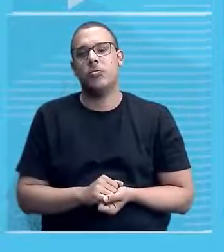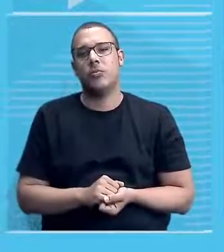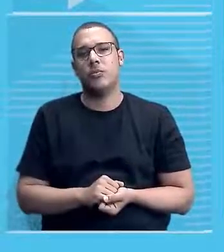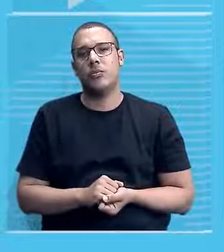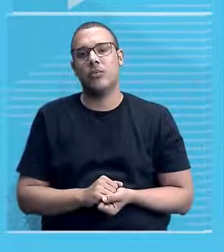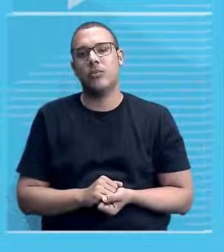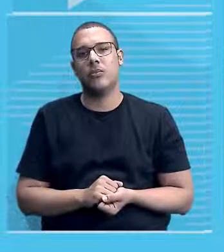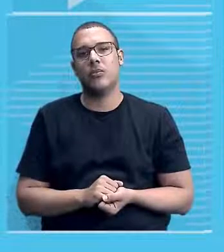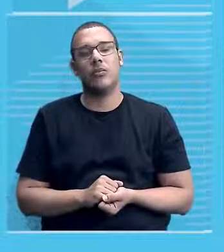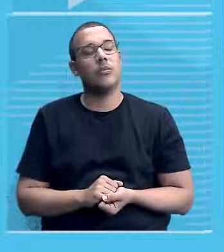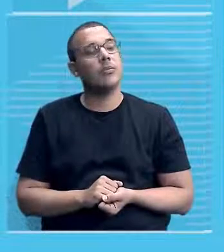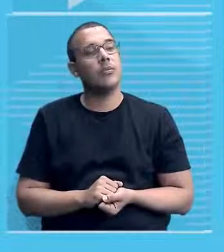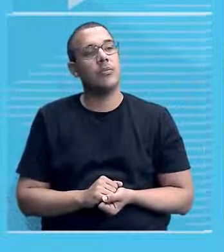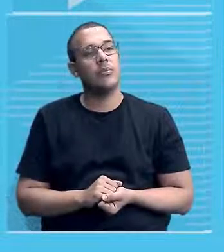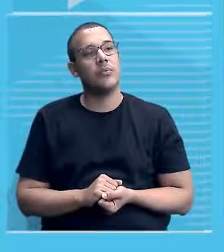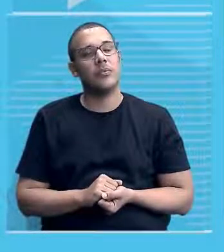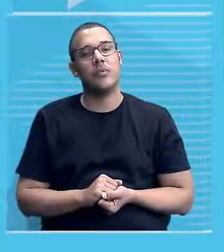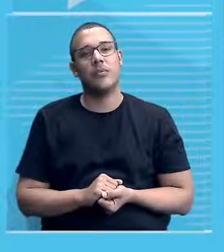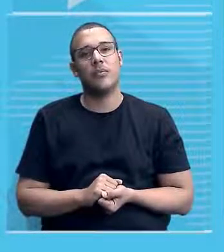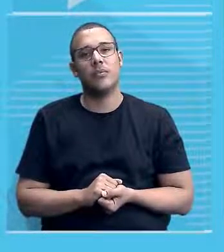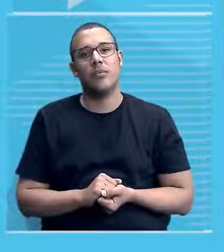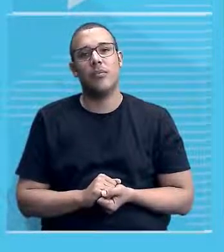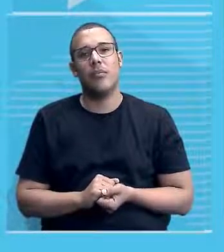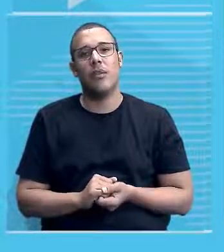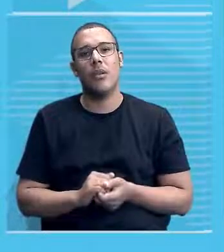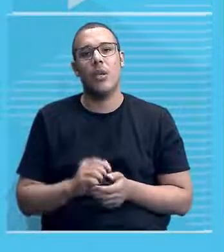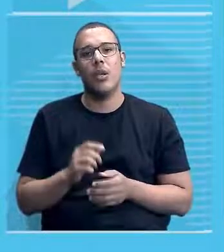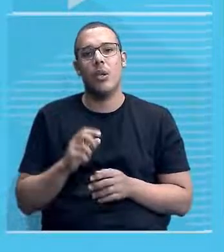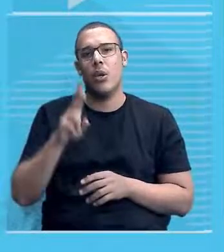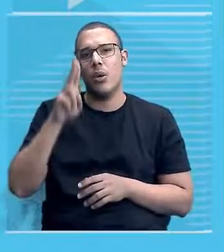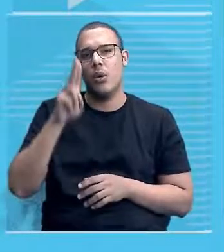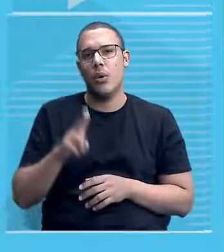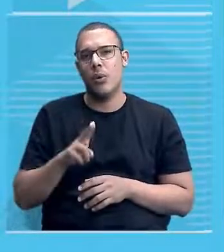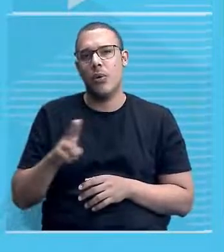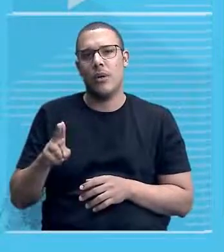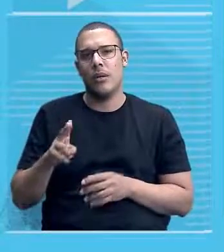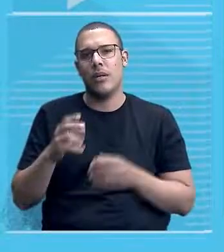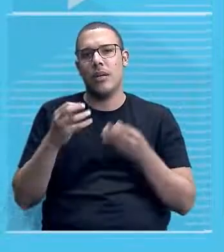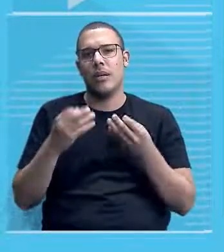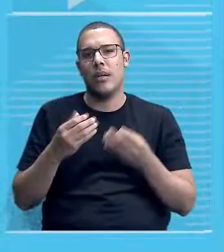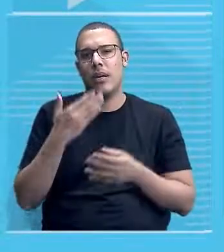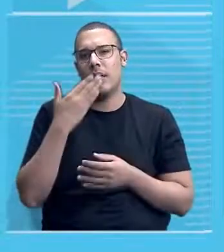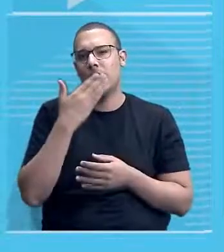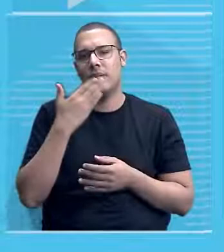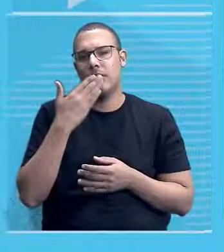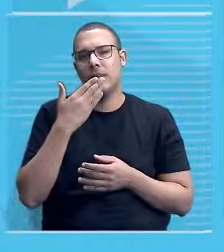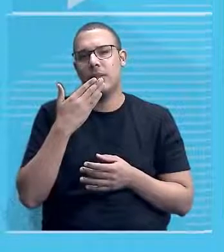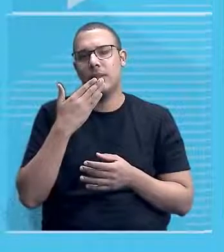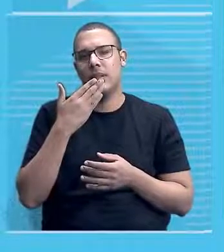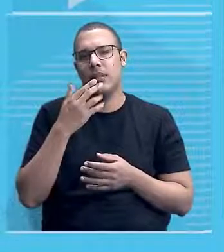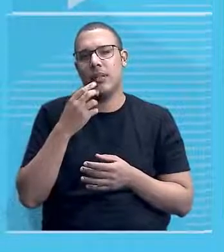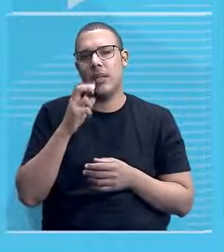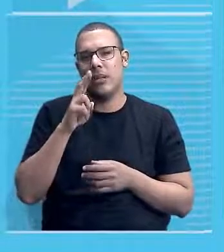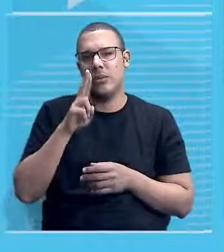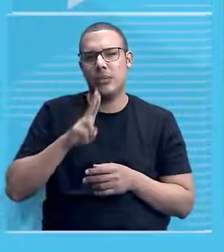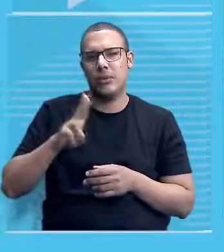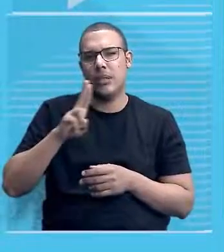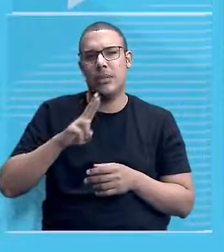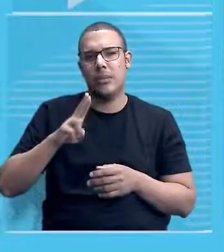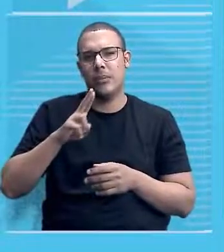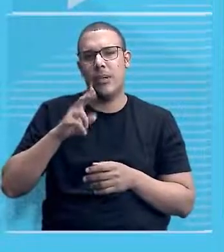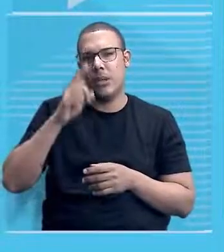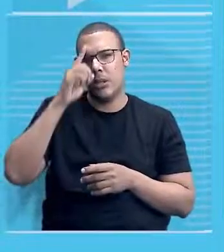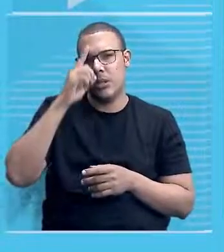e que o Antônio Vieira diz que a doçura do açúcar era usufruída pelos donos